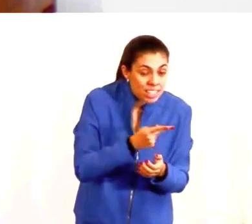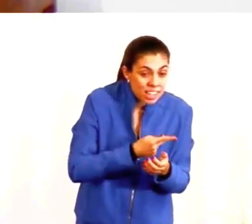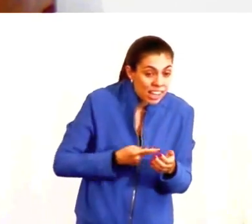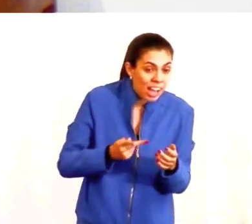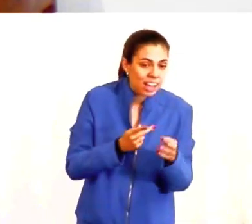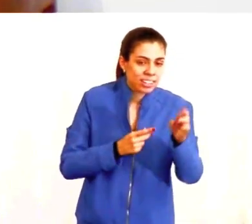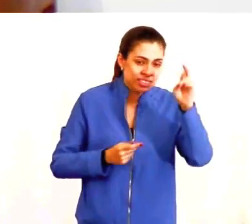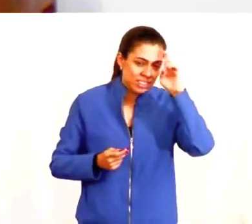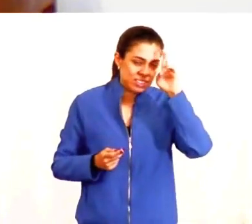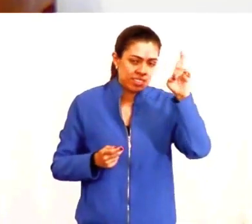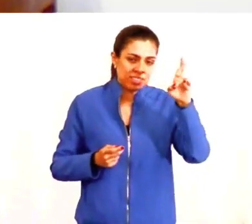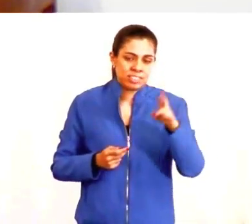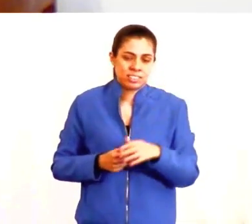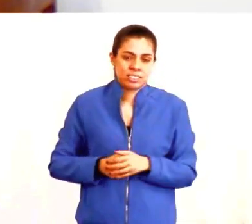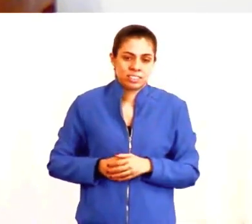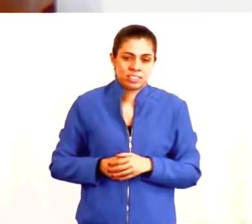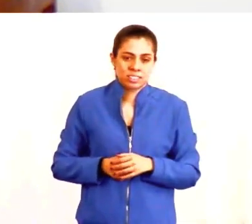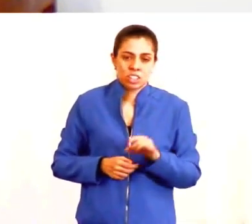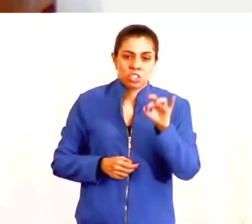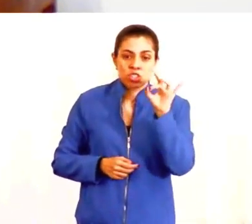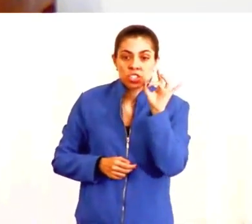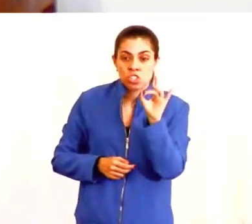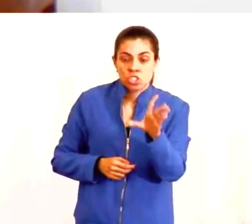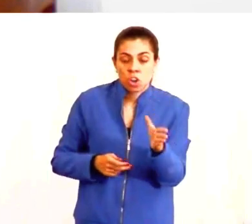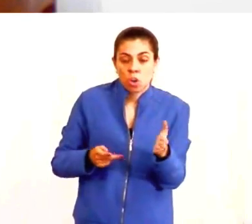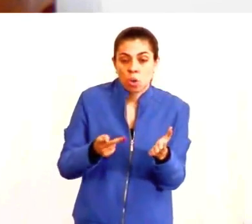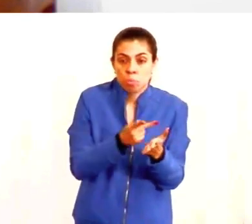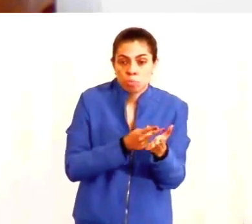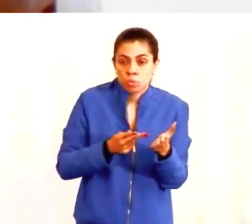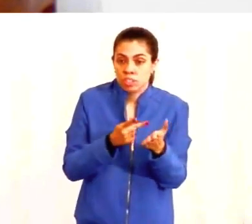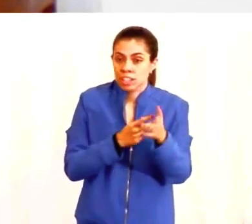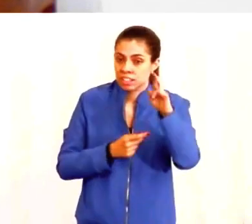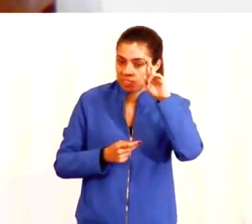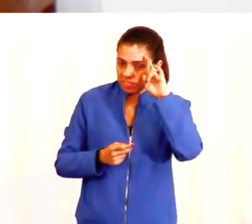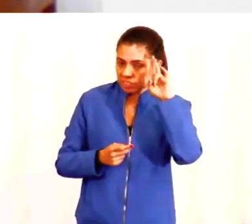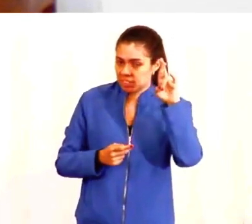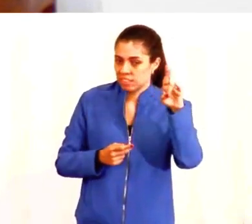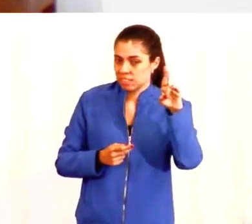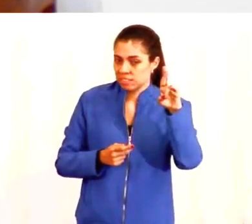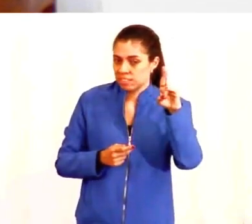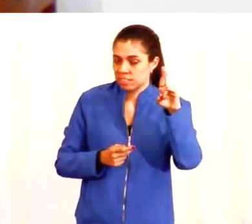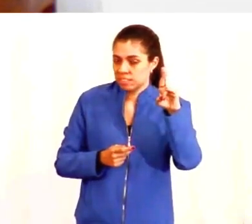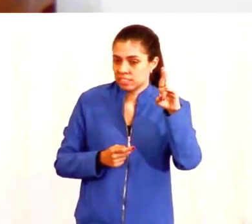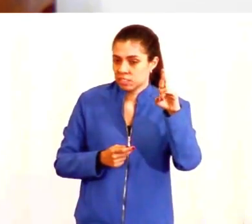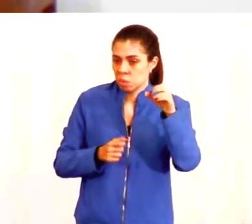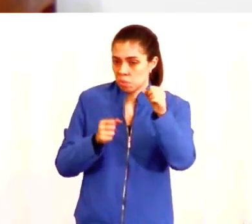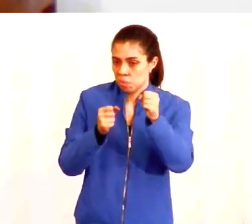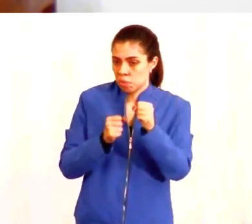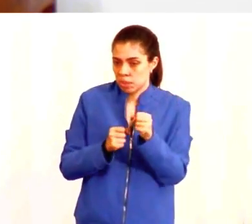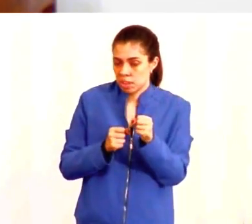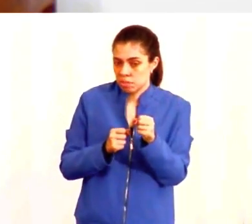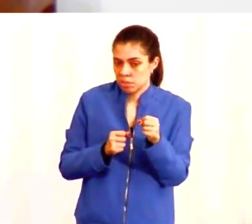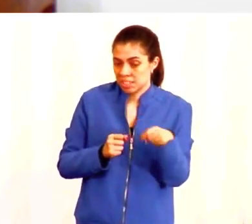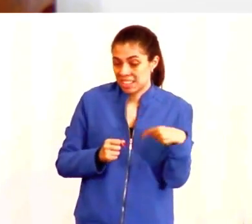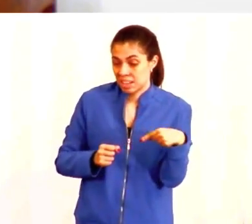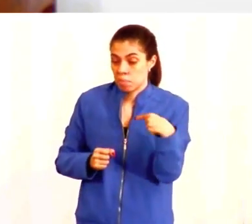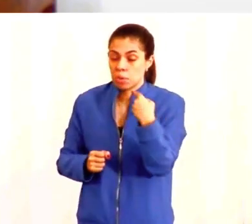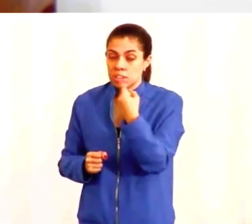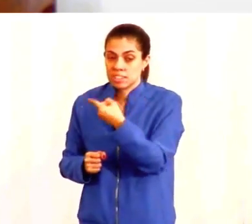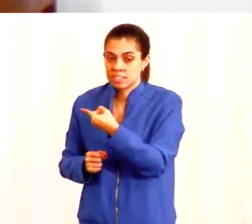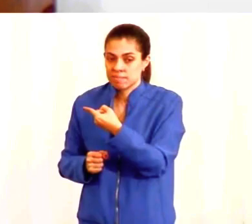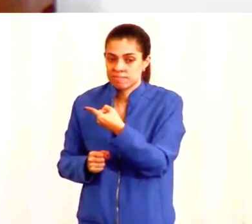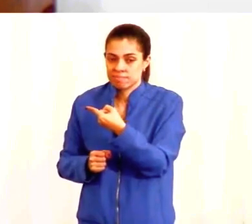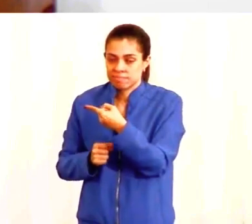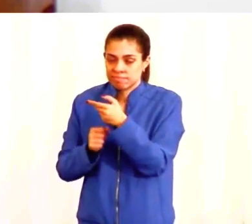entendimento, porque ao fazer isso, usando uma analogia de alimentação, se você se alimentar,